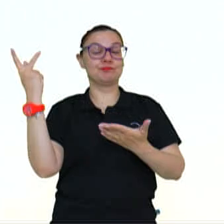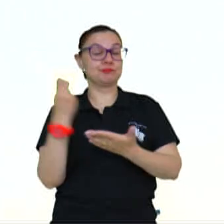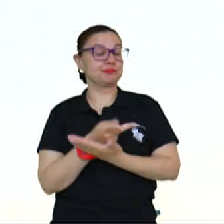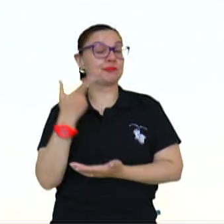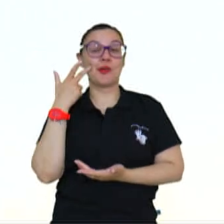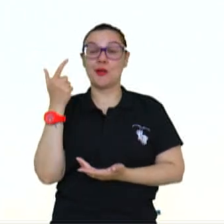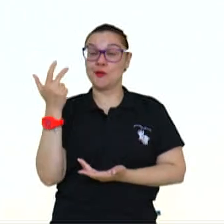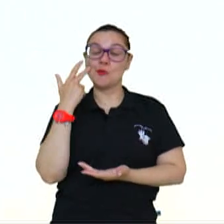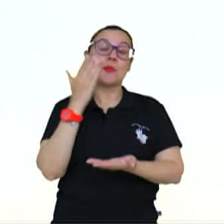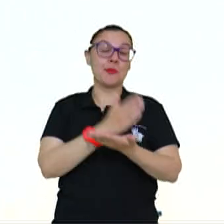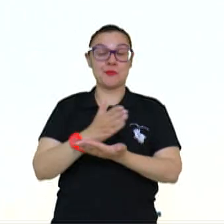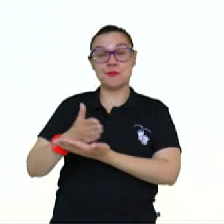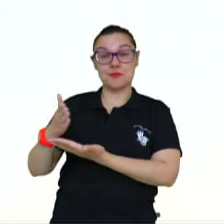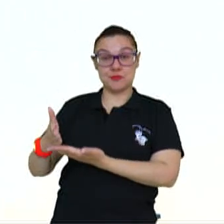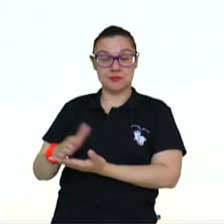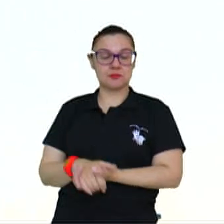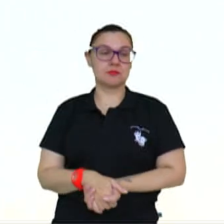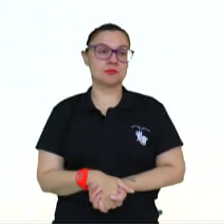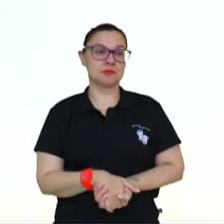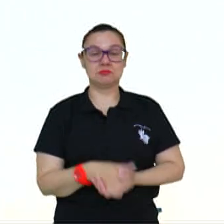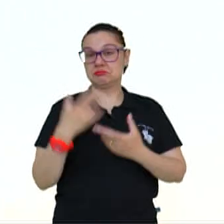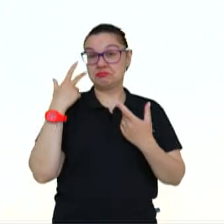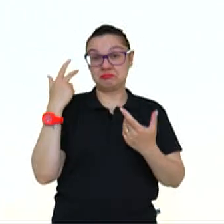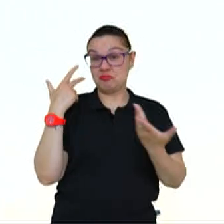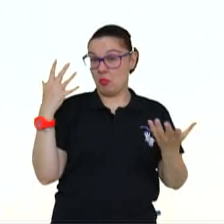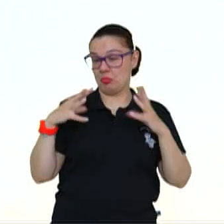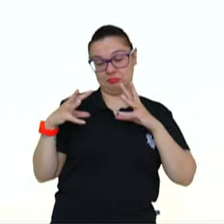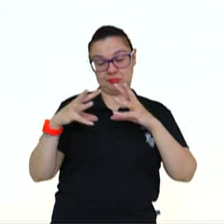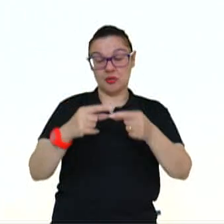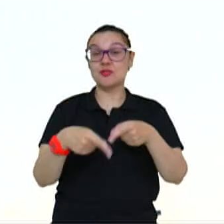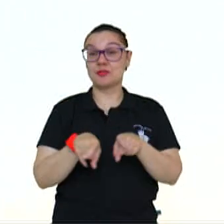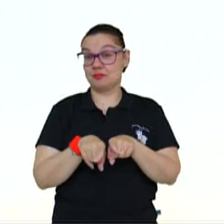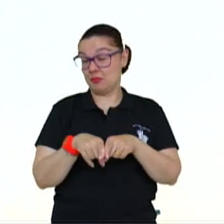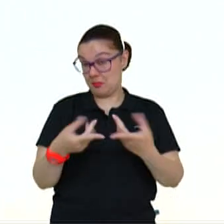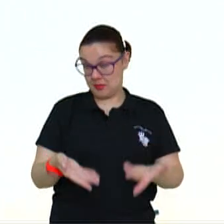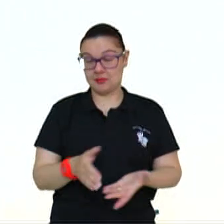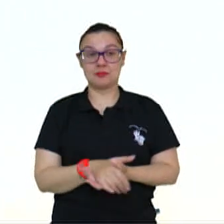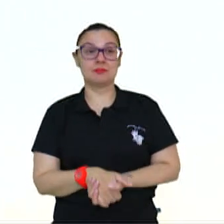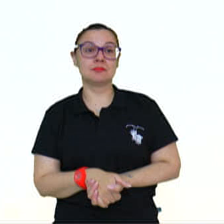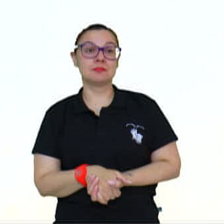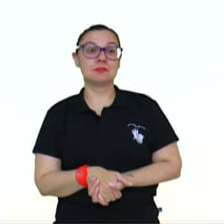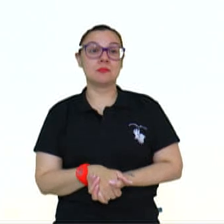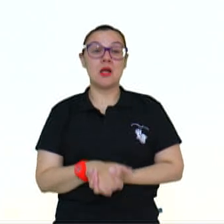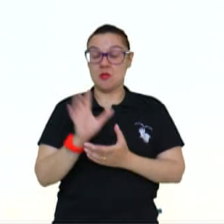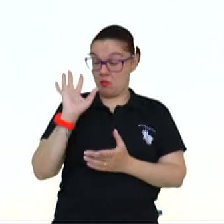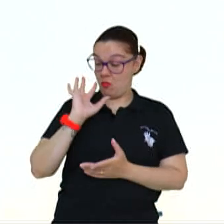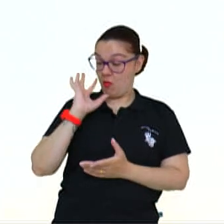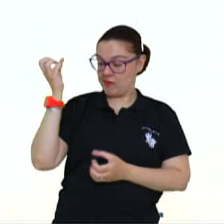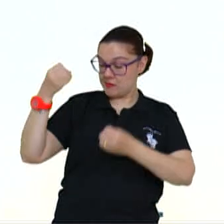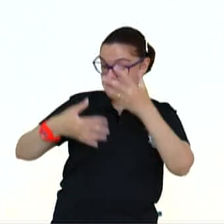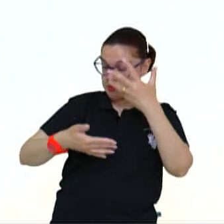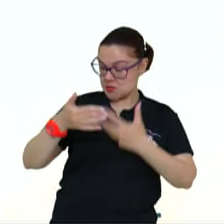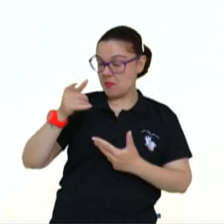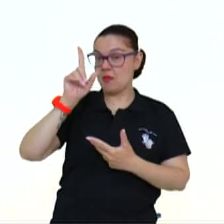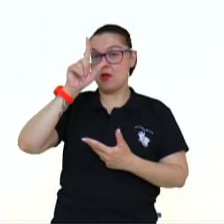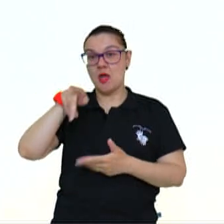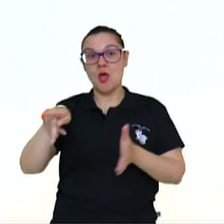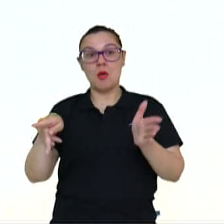comum do seu dia a dia, tão comum dele como da nossa também. Os fatos narrados e as personagens envolvidas